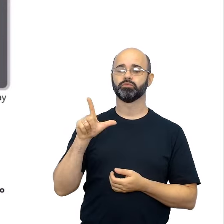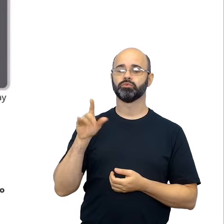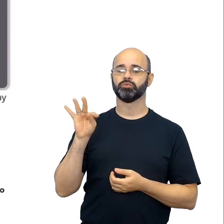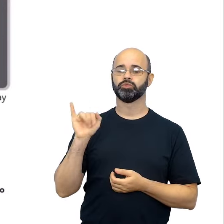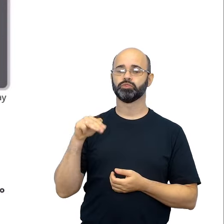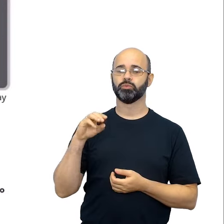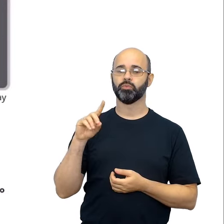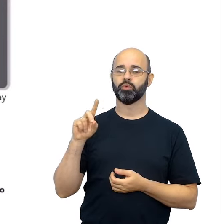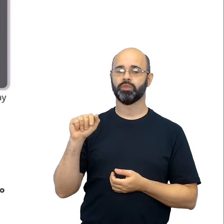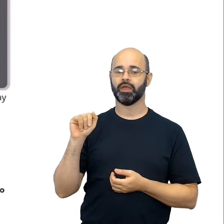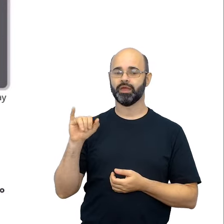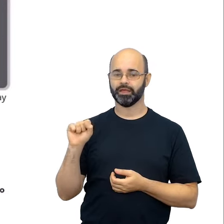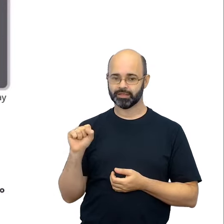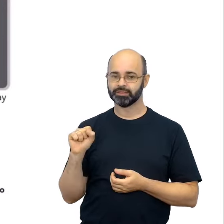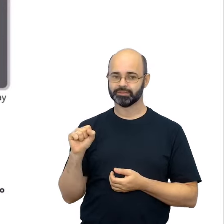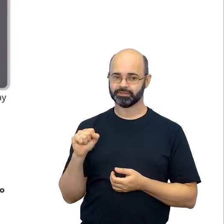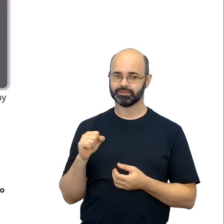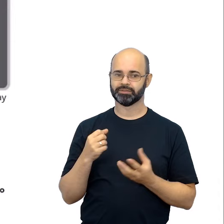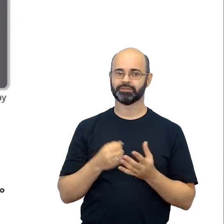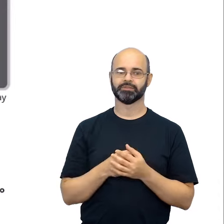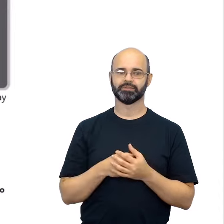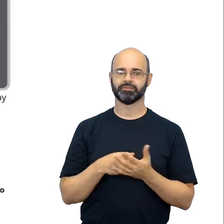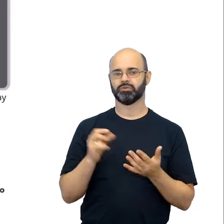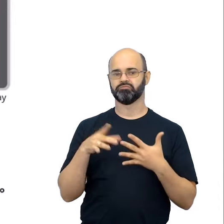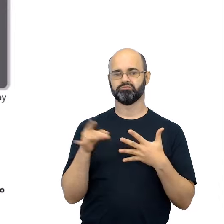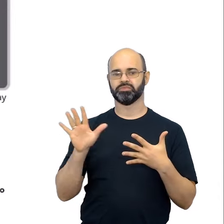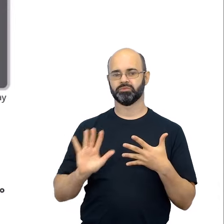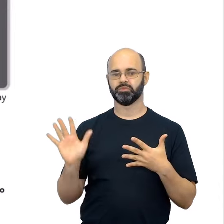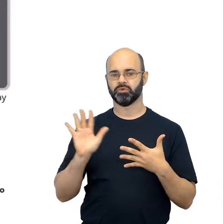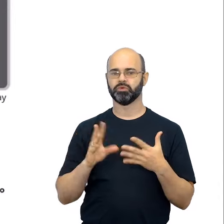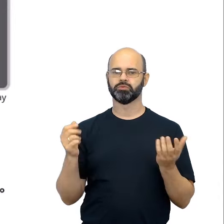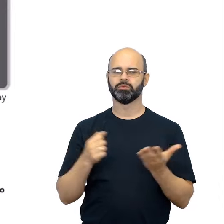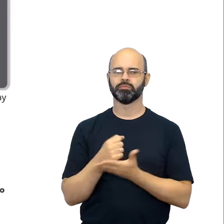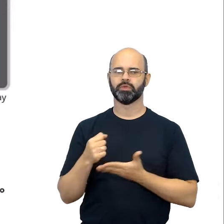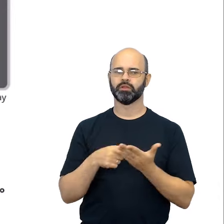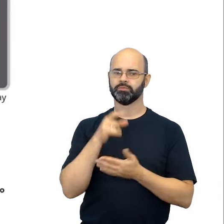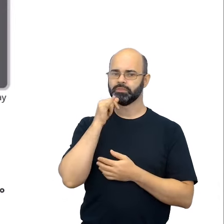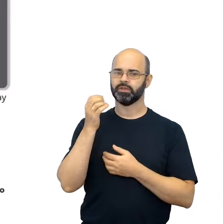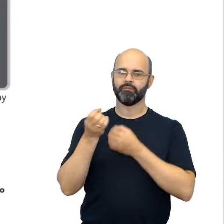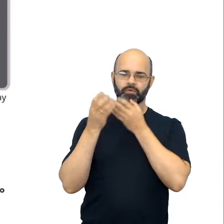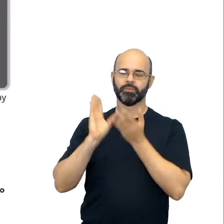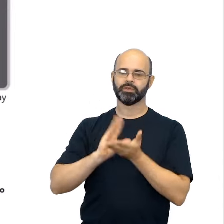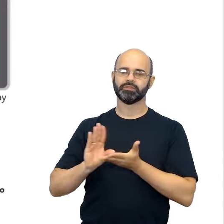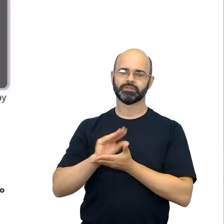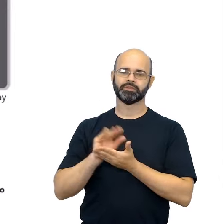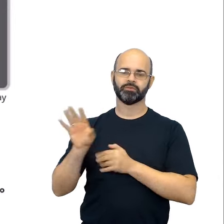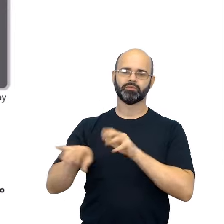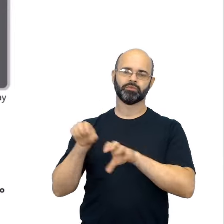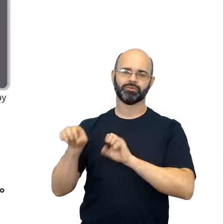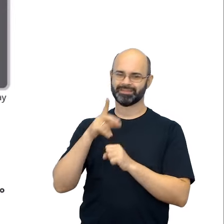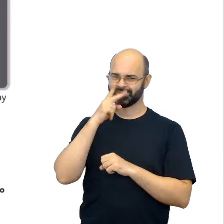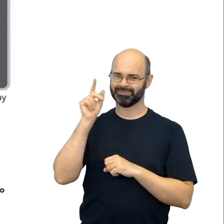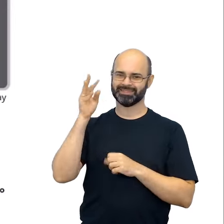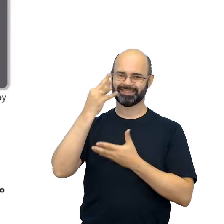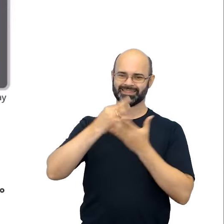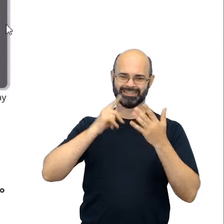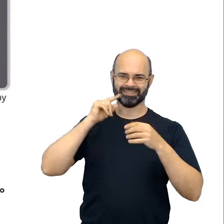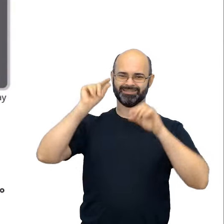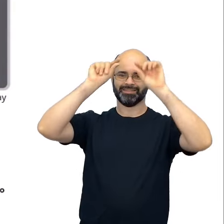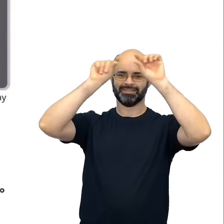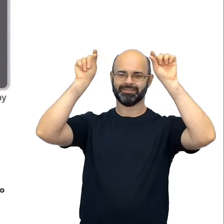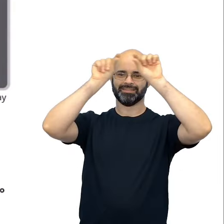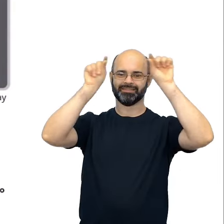É interessante essa imagem que está aqui, porque vocês estão vendo o que parece tracinhos, é como se fosse um texto, né? Aqui está representando o